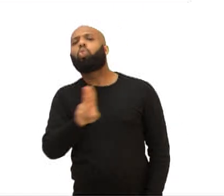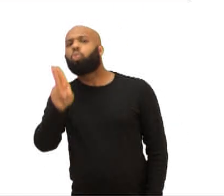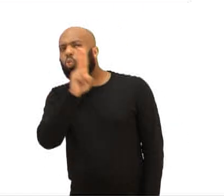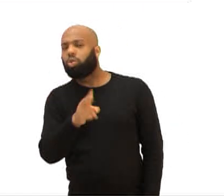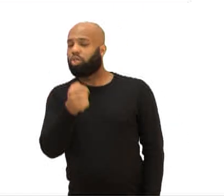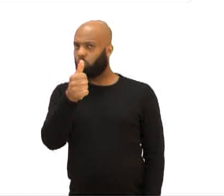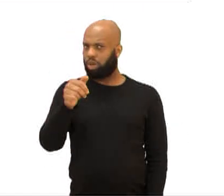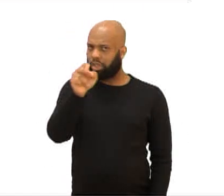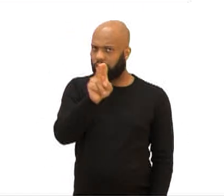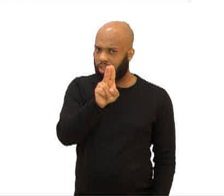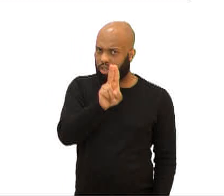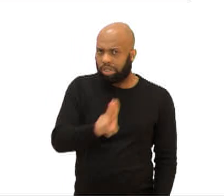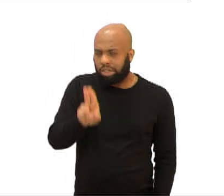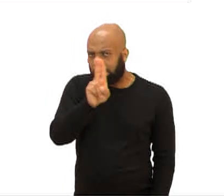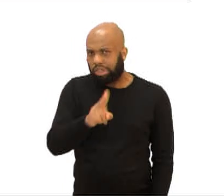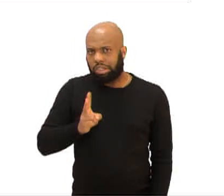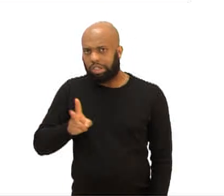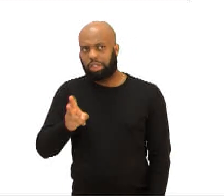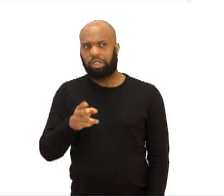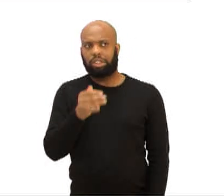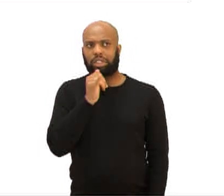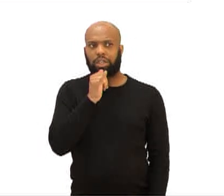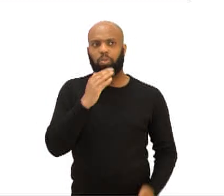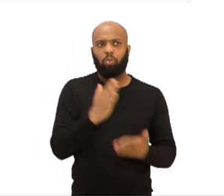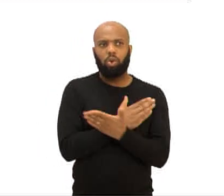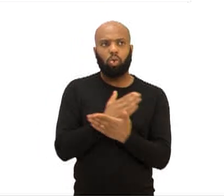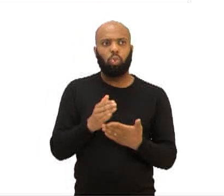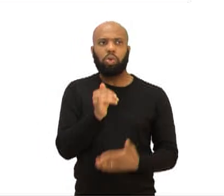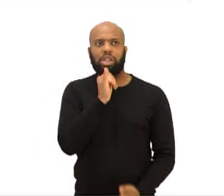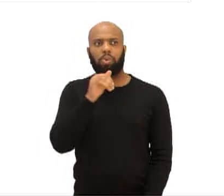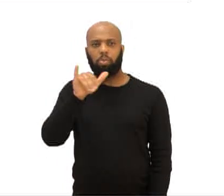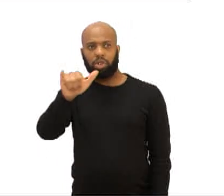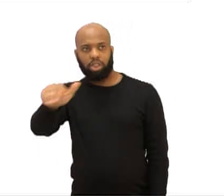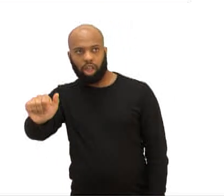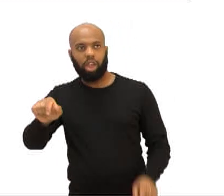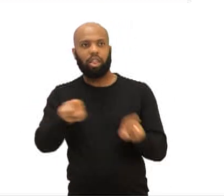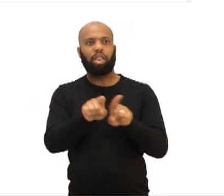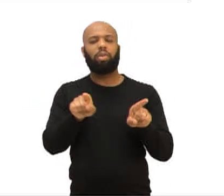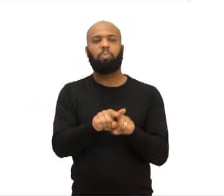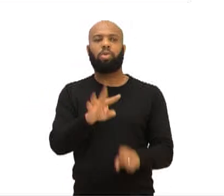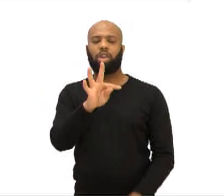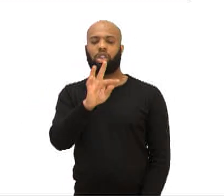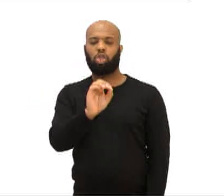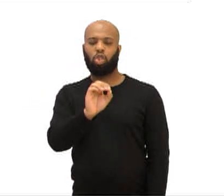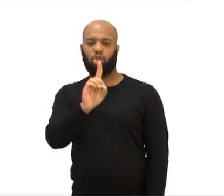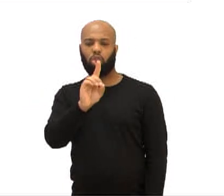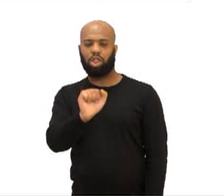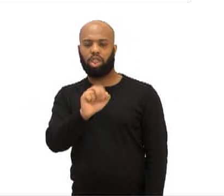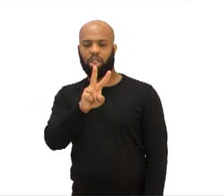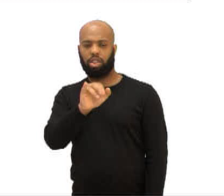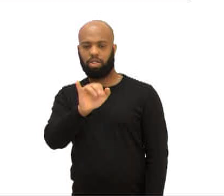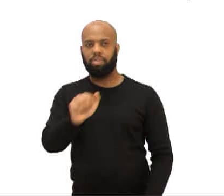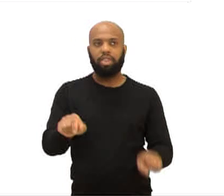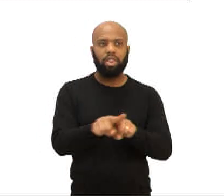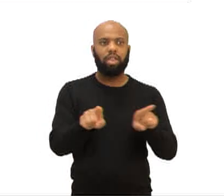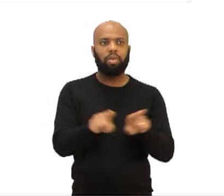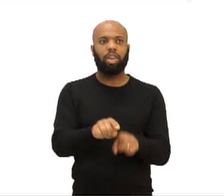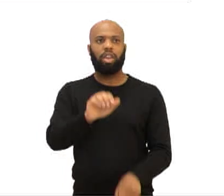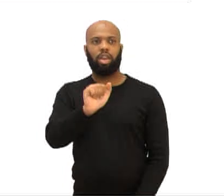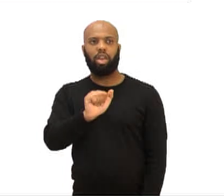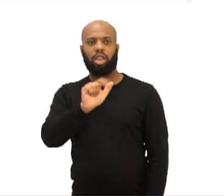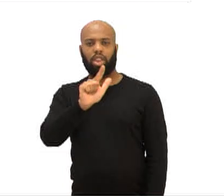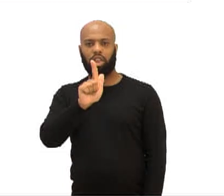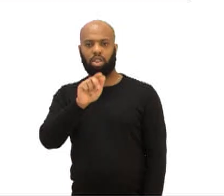algumas expressões, como, por exemplo, já, todavia ou todavia não, alguma vez, sempre,